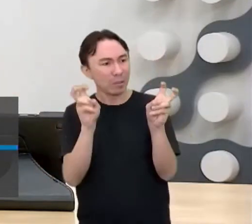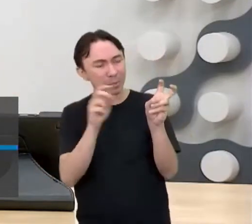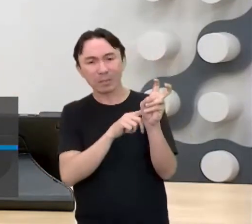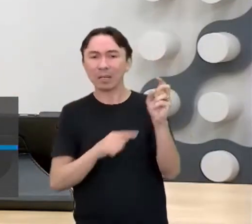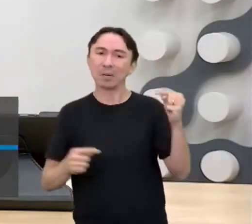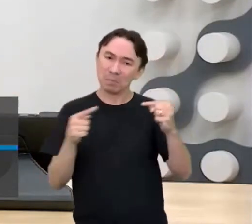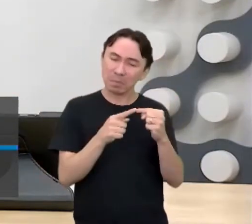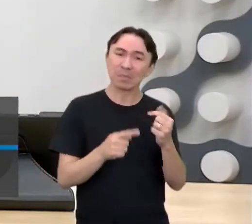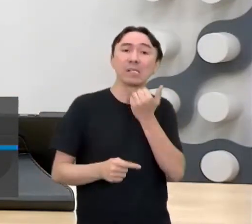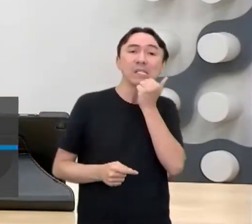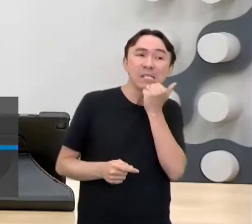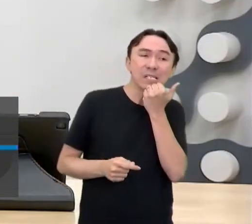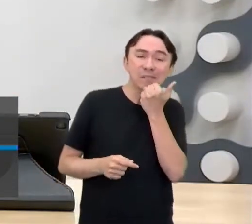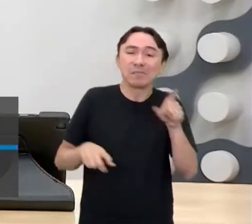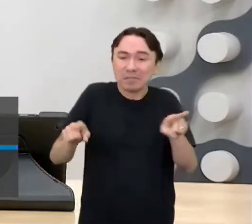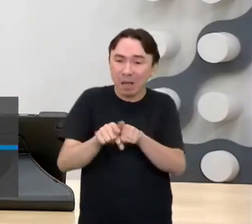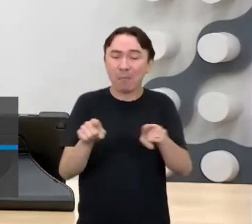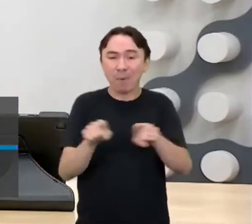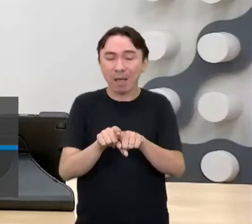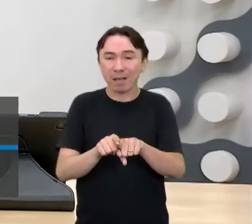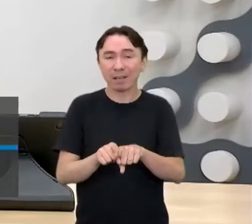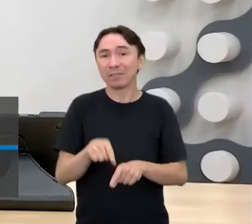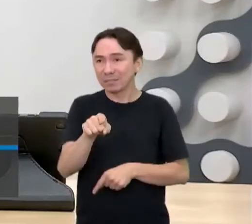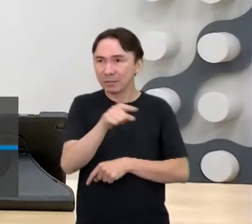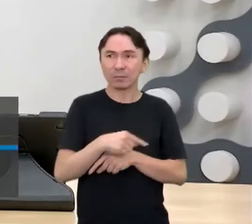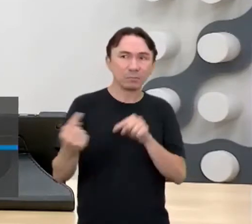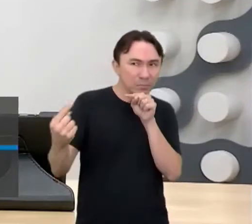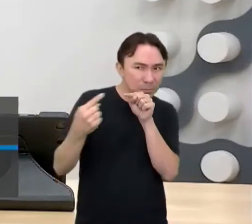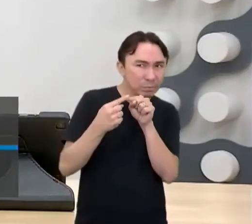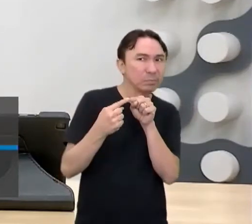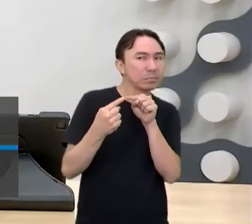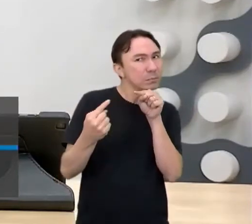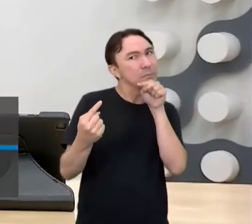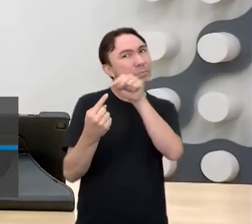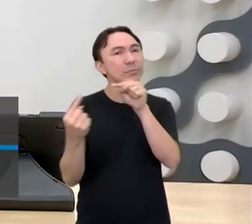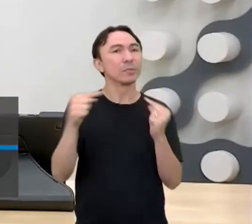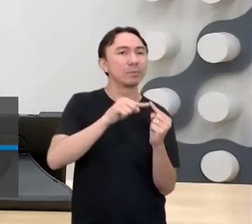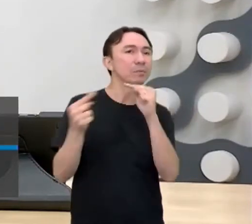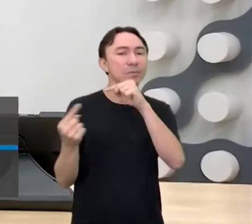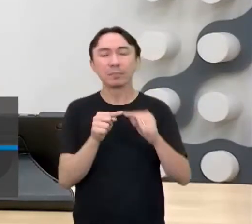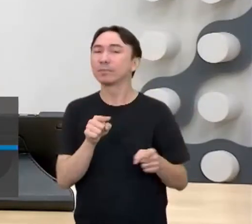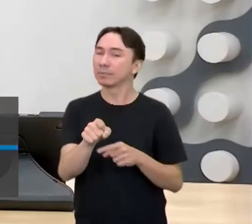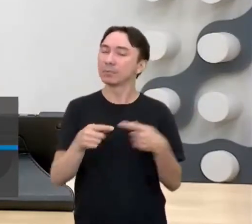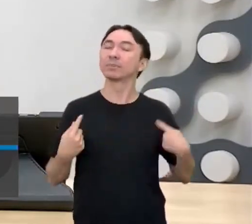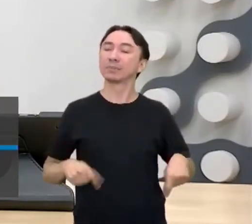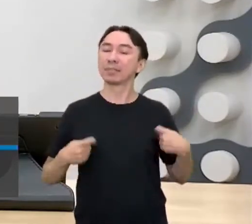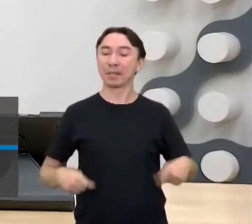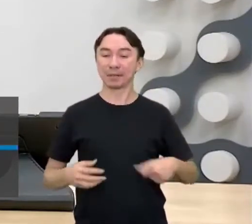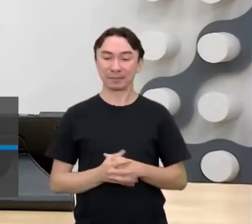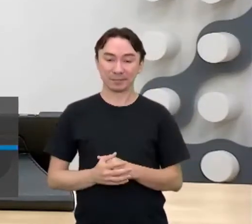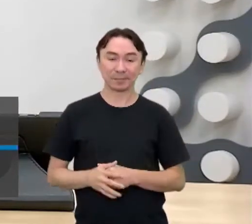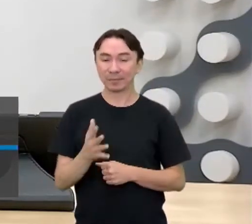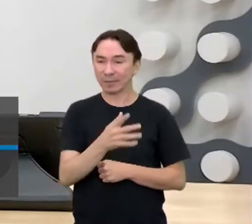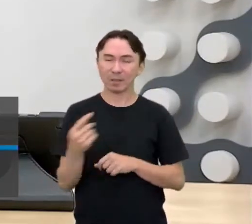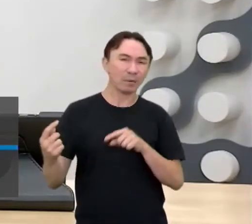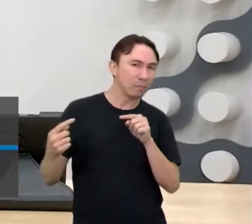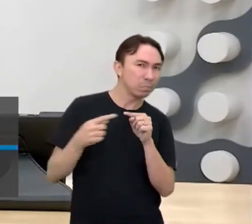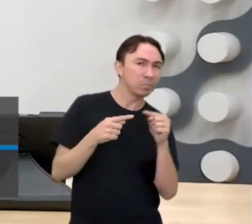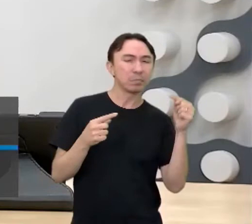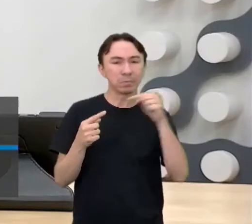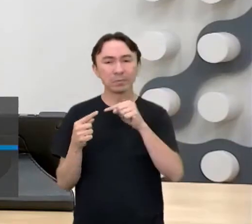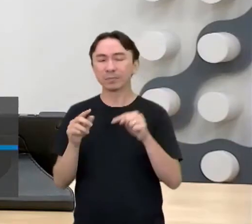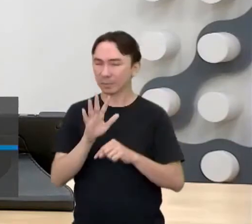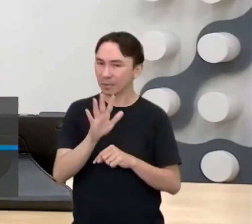Essa conexão que vocês terão que fazer. Enquanto vocês vão fazendo isso, eu vou aqui discutindo um pouquinho o que